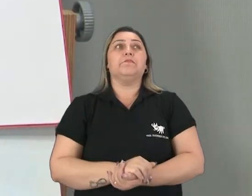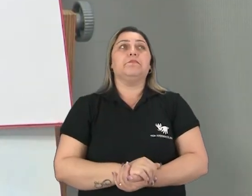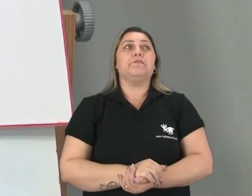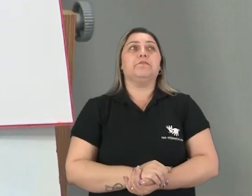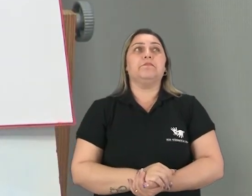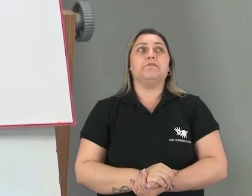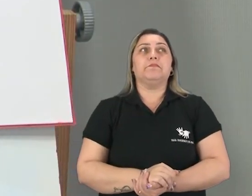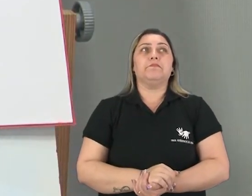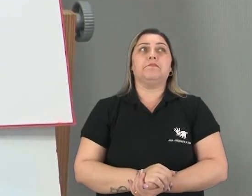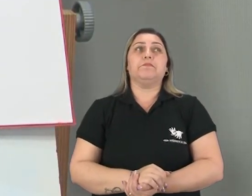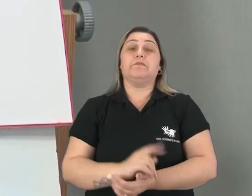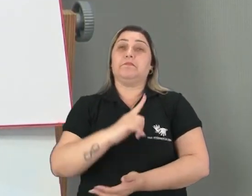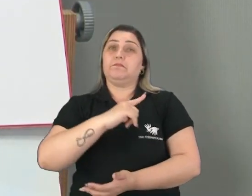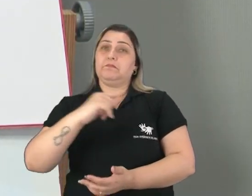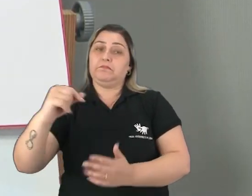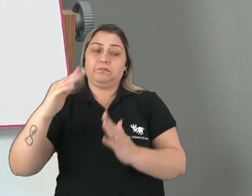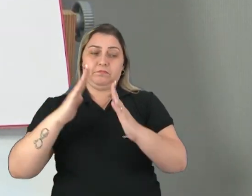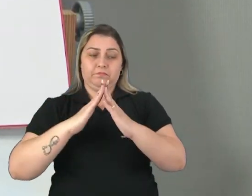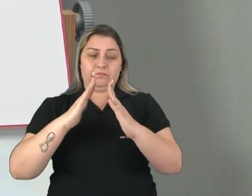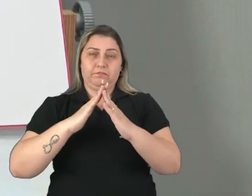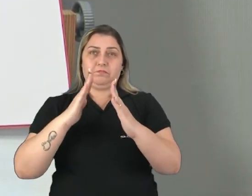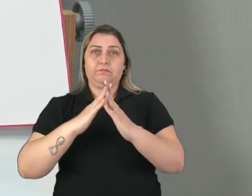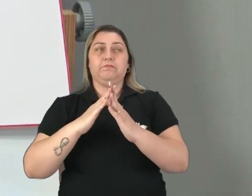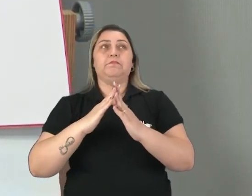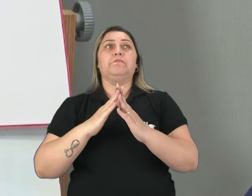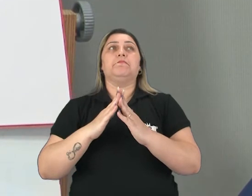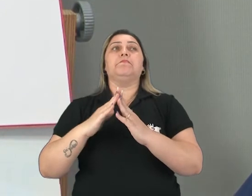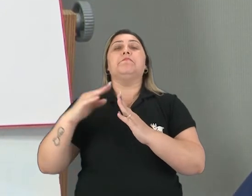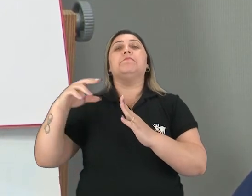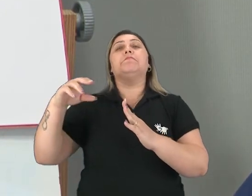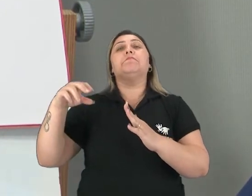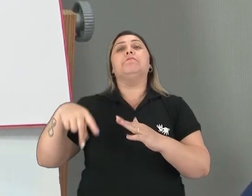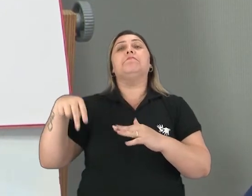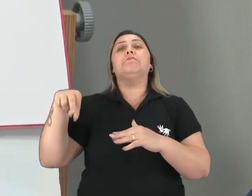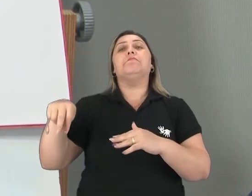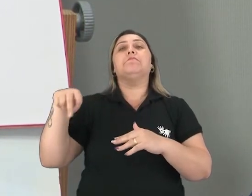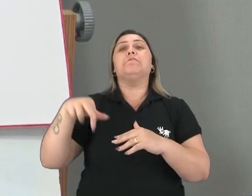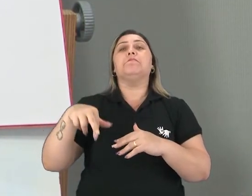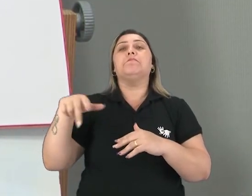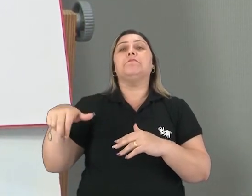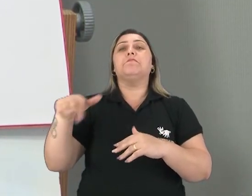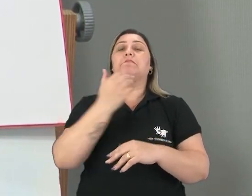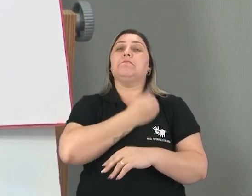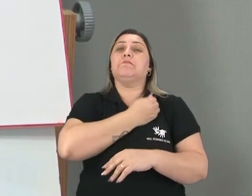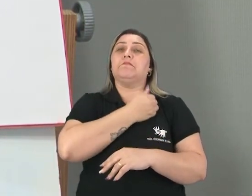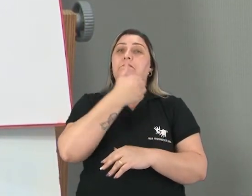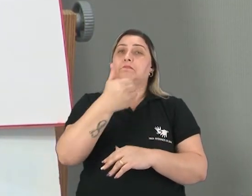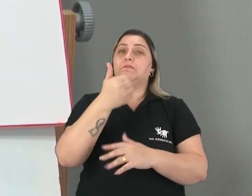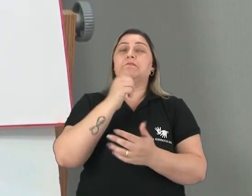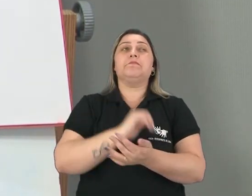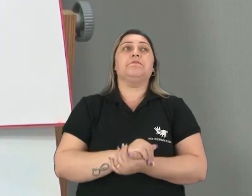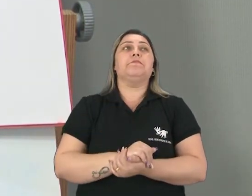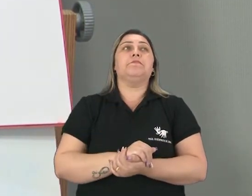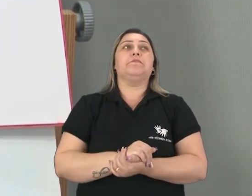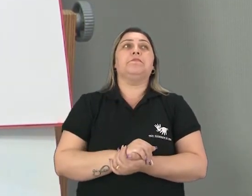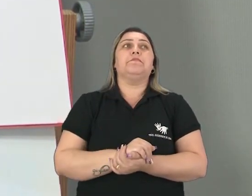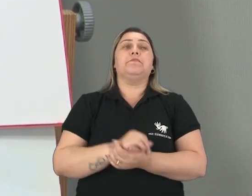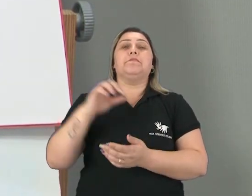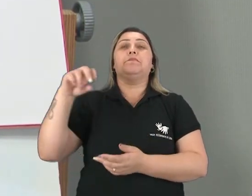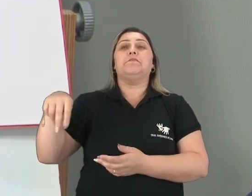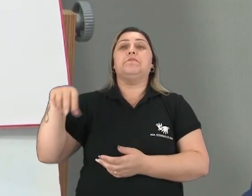está indo, saiu aqui de casa e vai percorrer o caminho número 1. Então ele